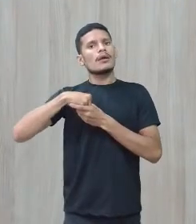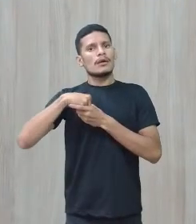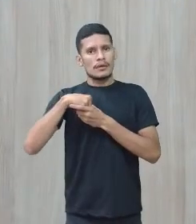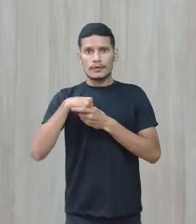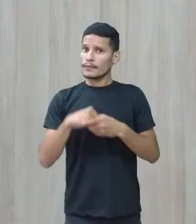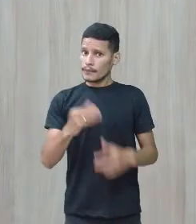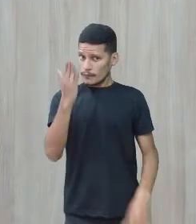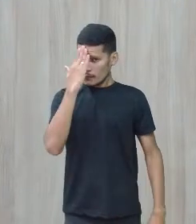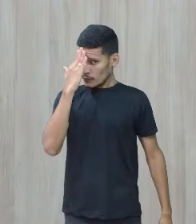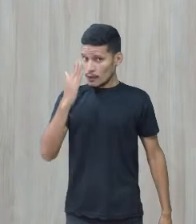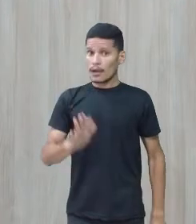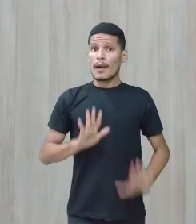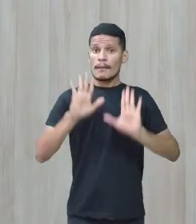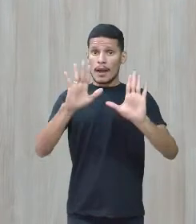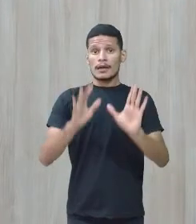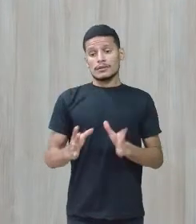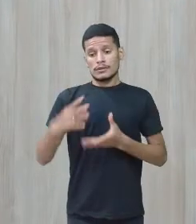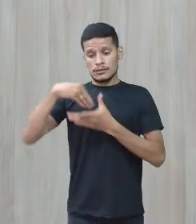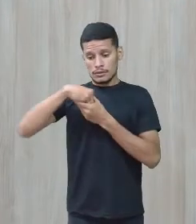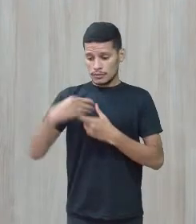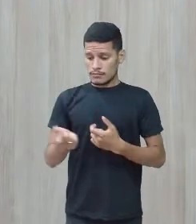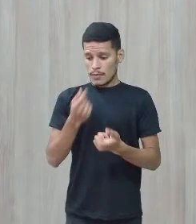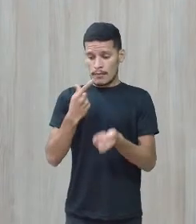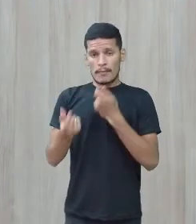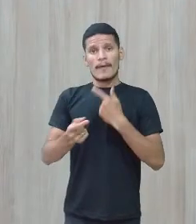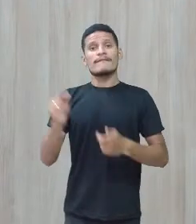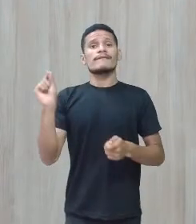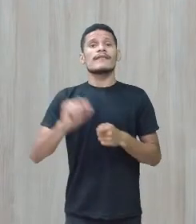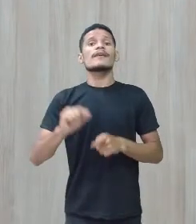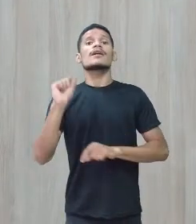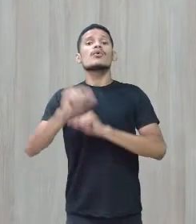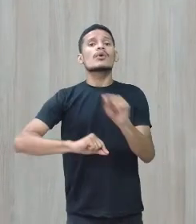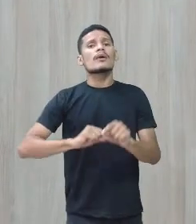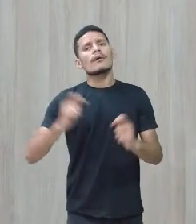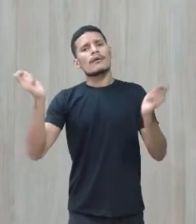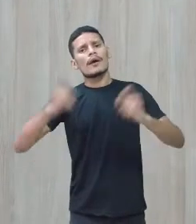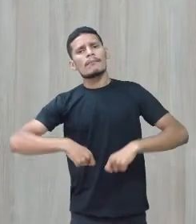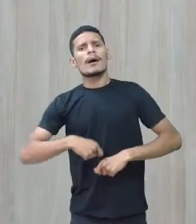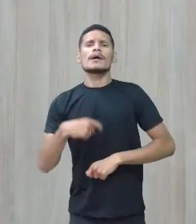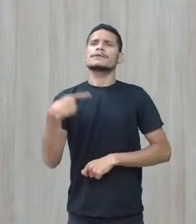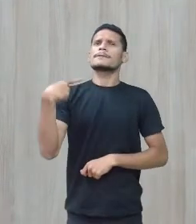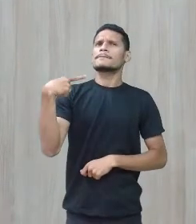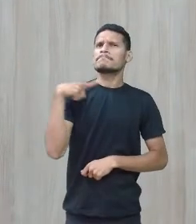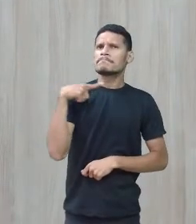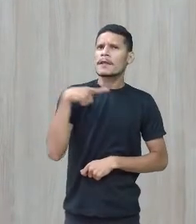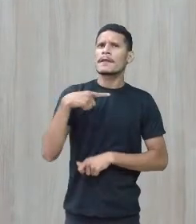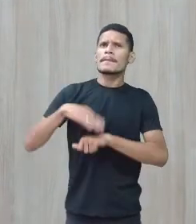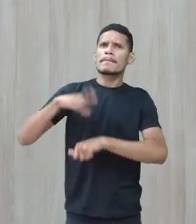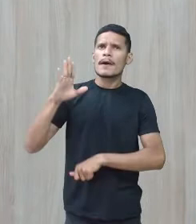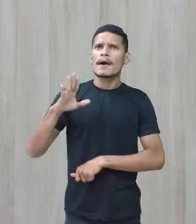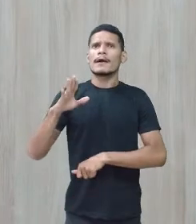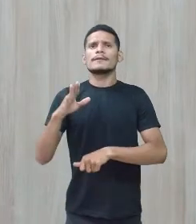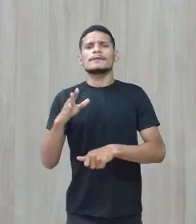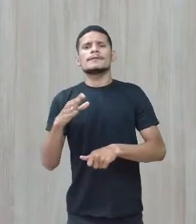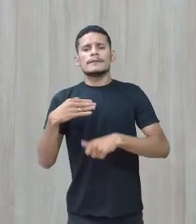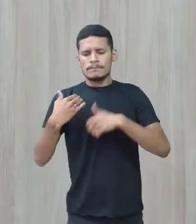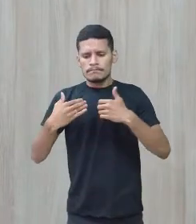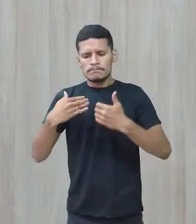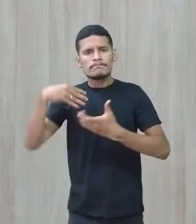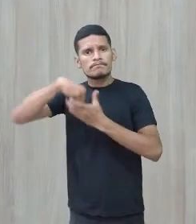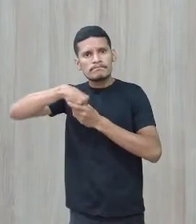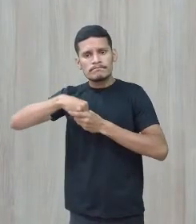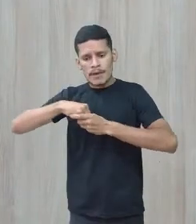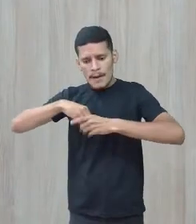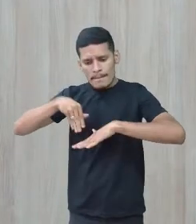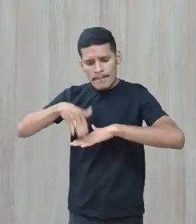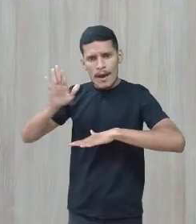Então, essa suplementação é feita para que tenha mais daquilo no organismo.